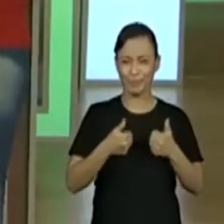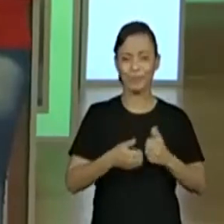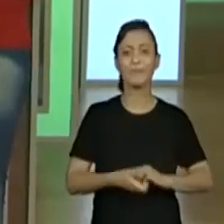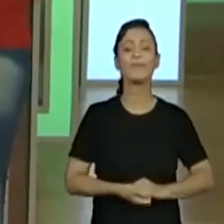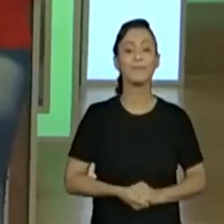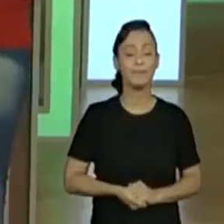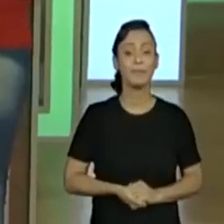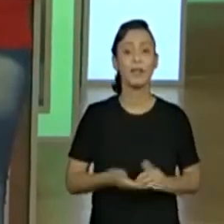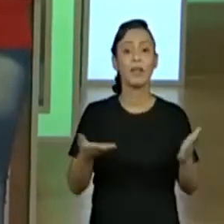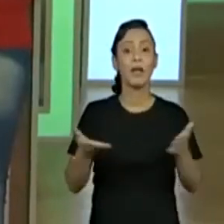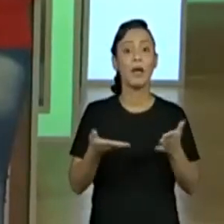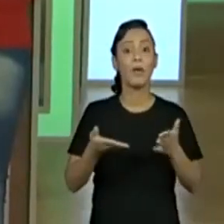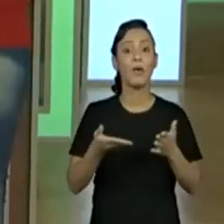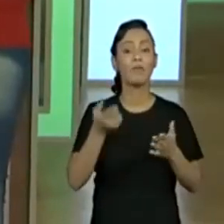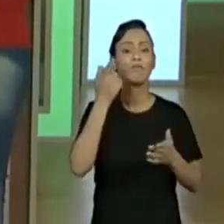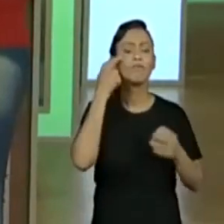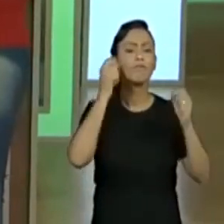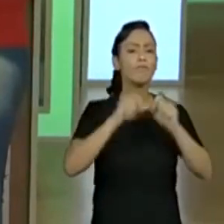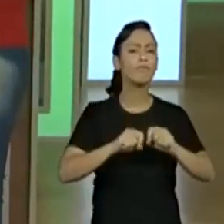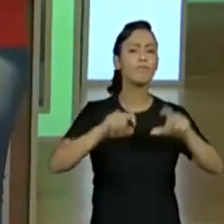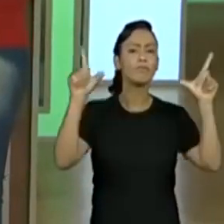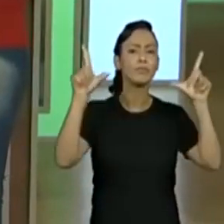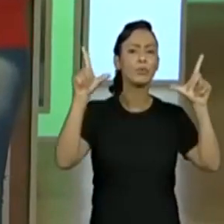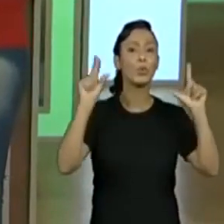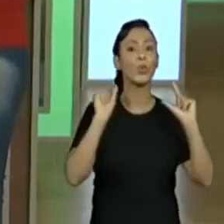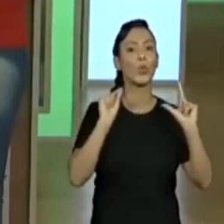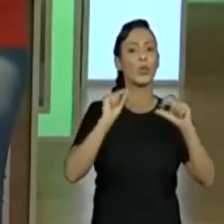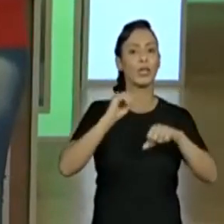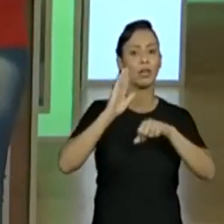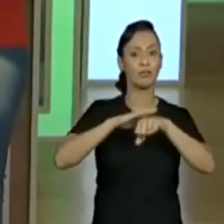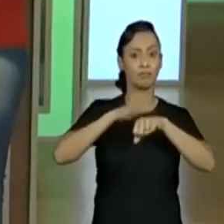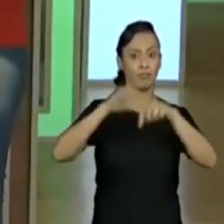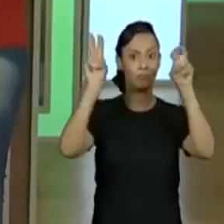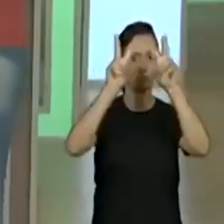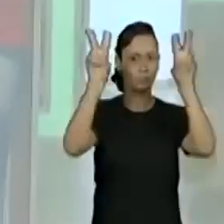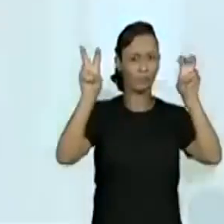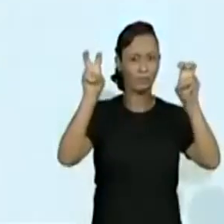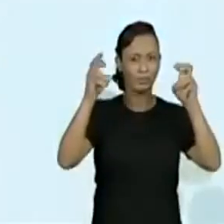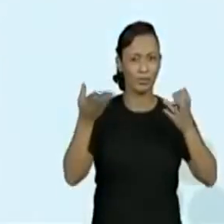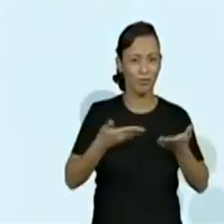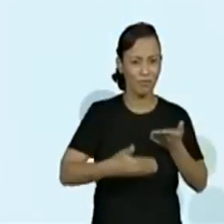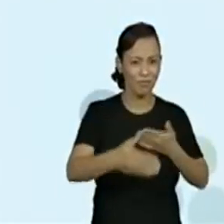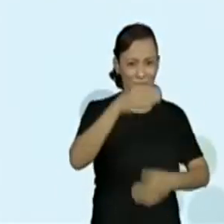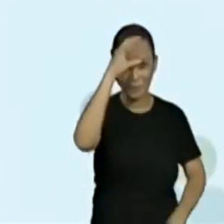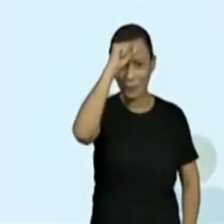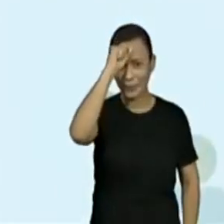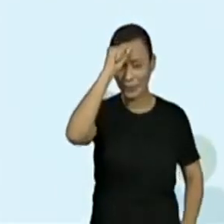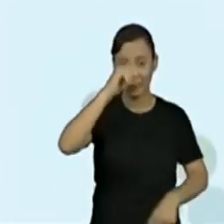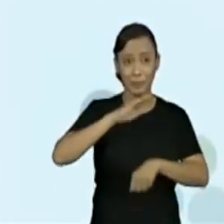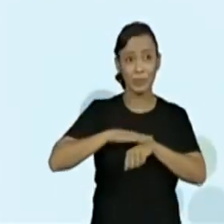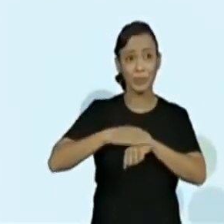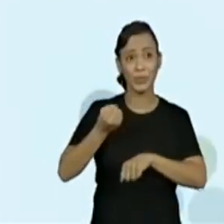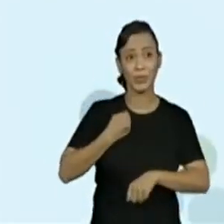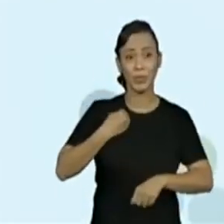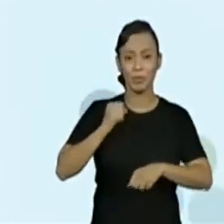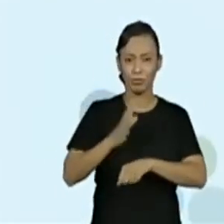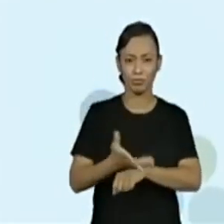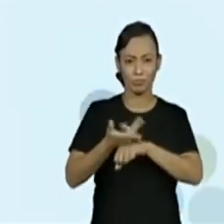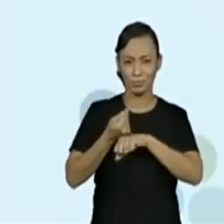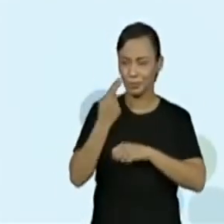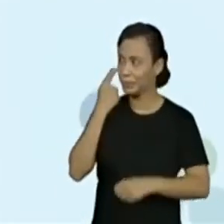Então, vamos lá pedir para o oráculo colocar na tela o título da aula e a habilidade de hoje. Vamos